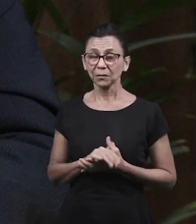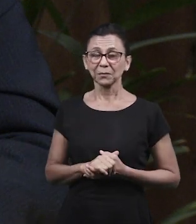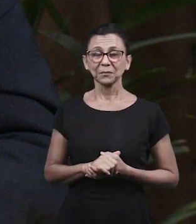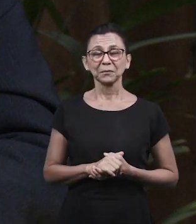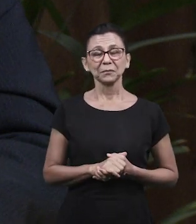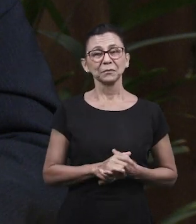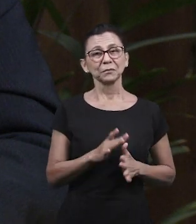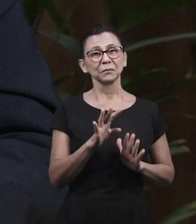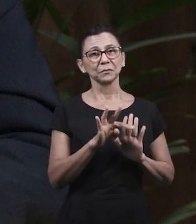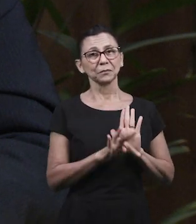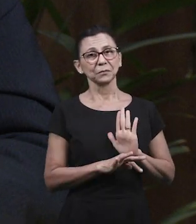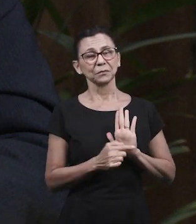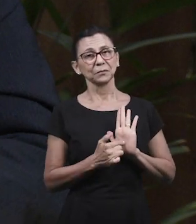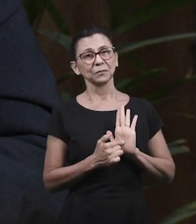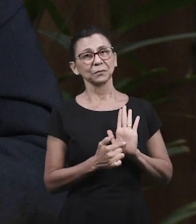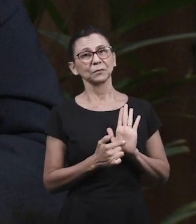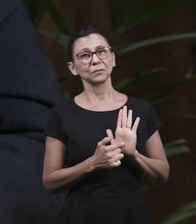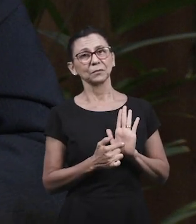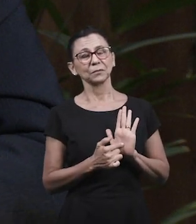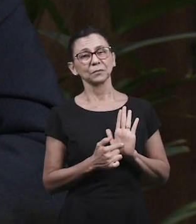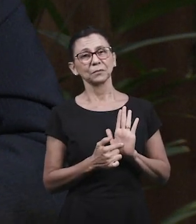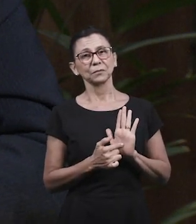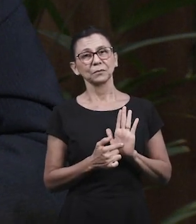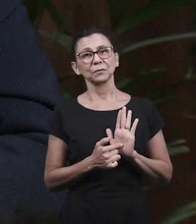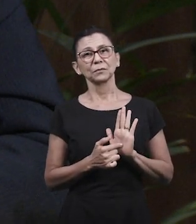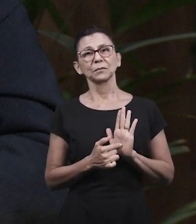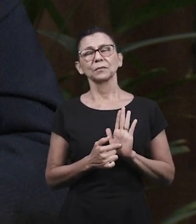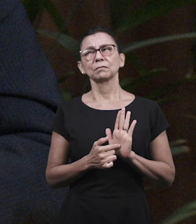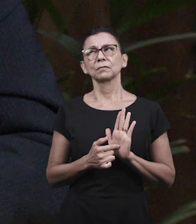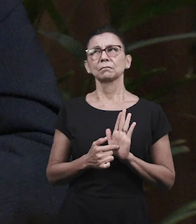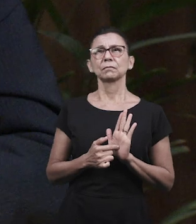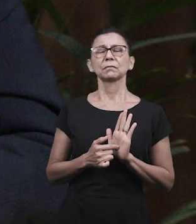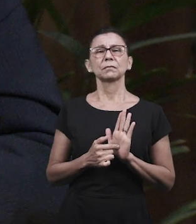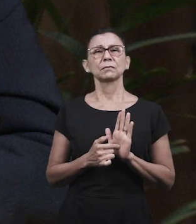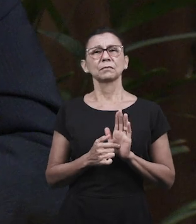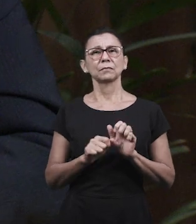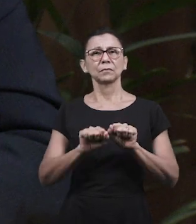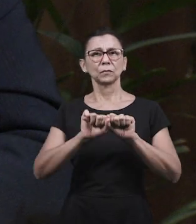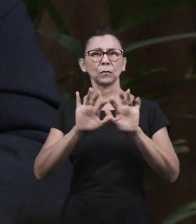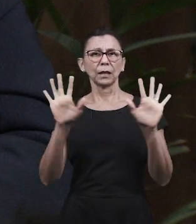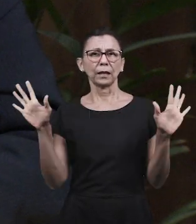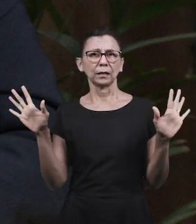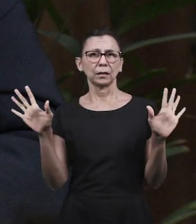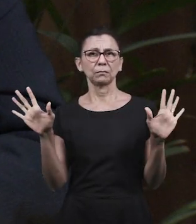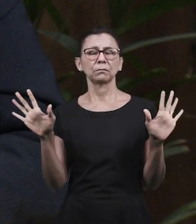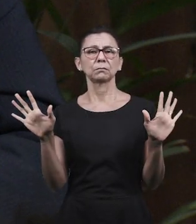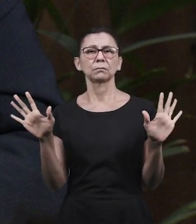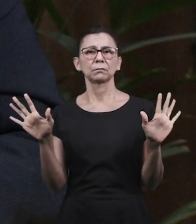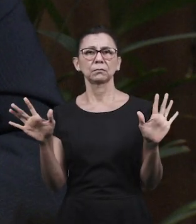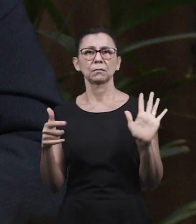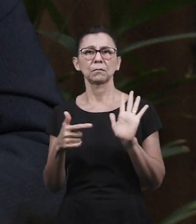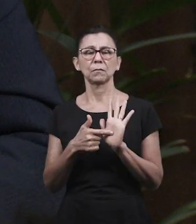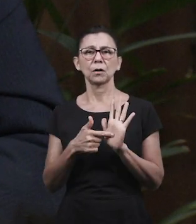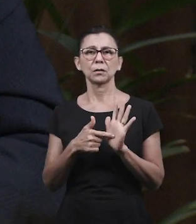esse texto, na realidade, ele é abrangente. Ele fala sobre todas as doutrinas.